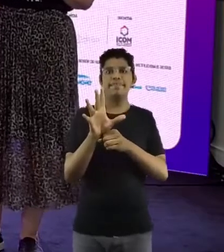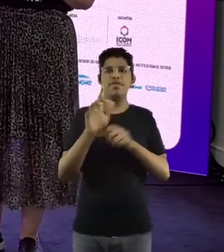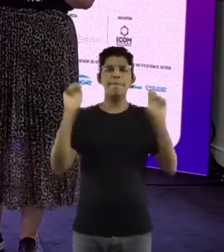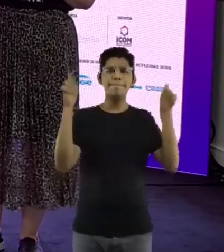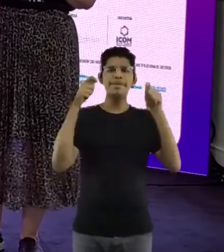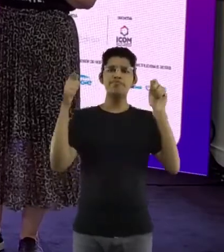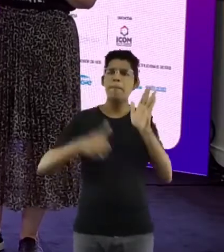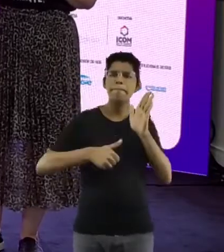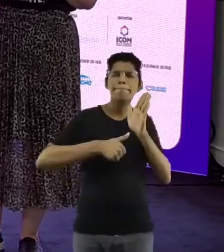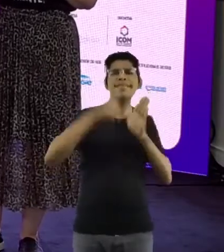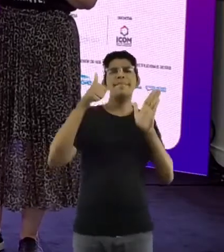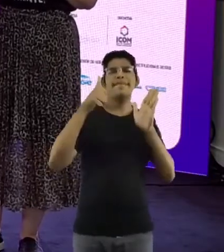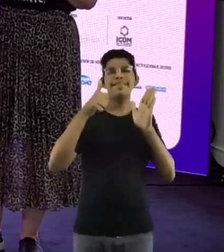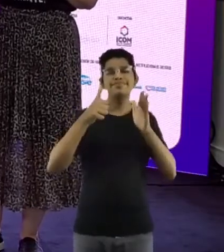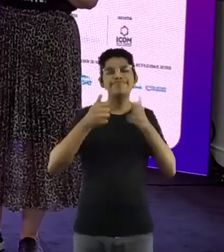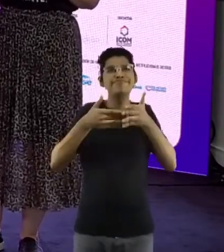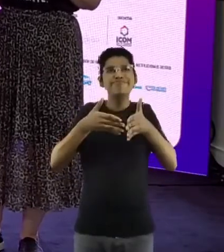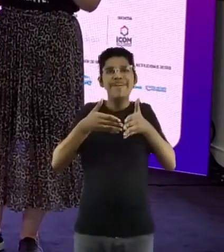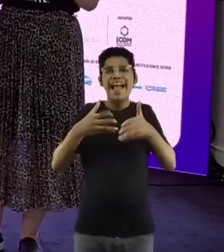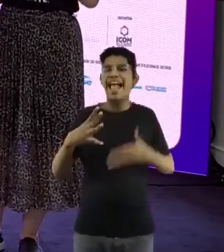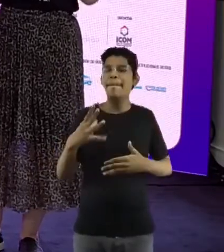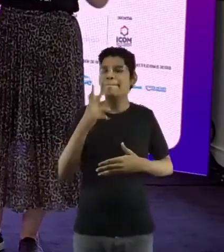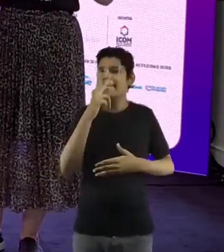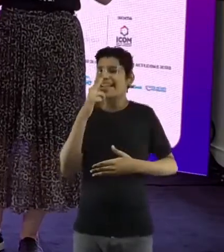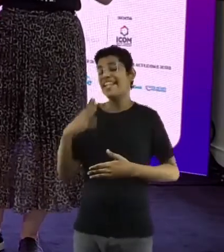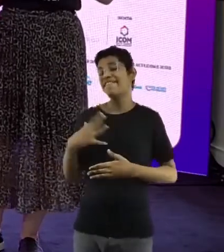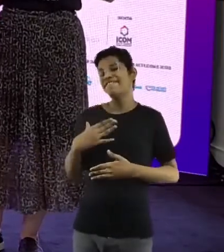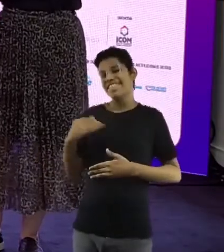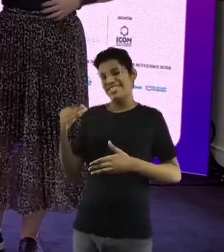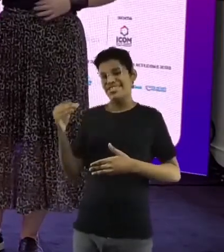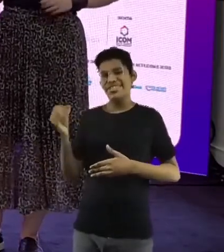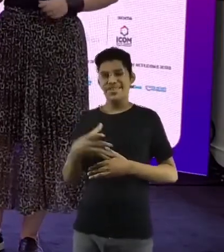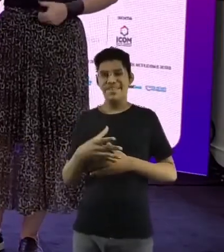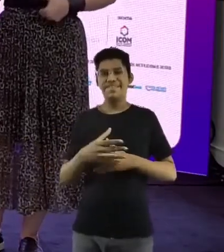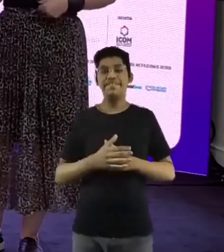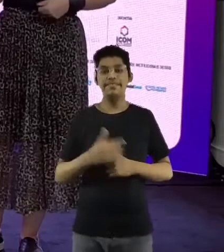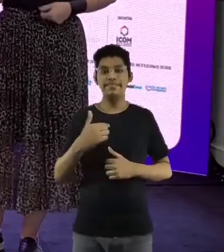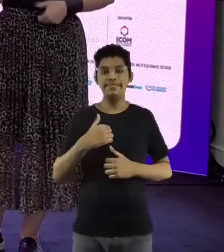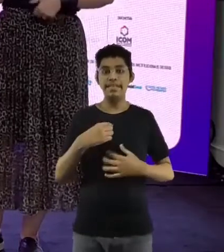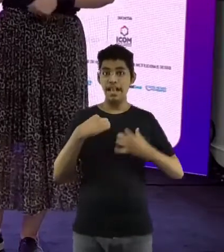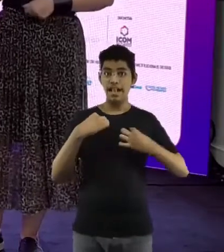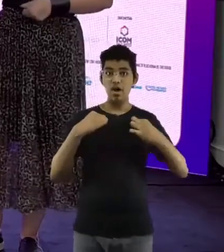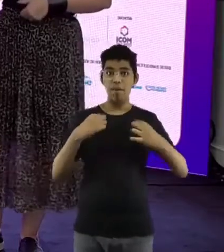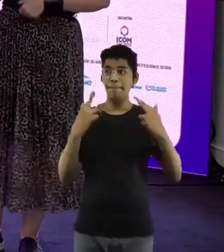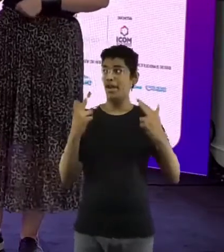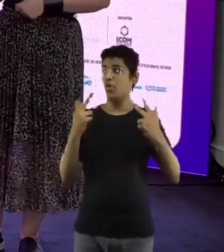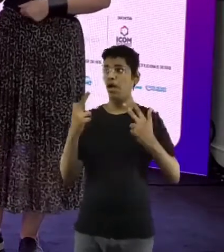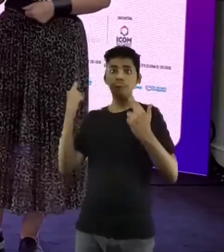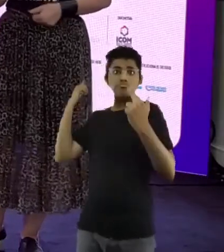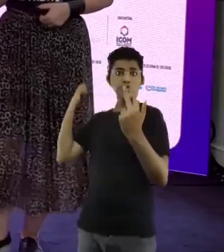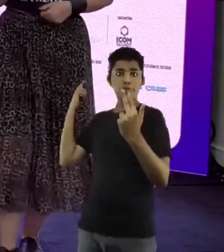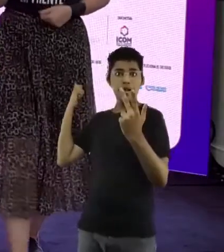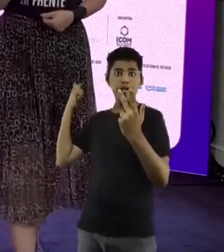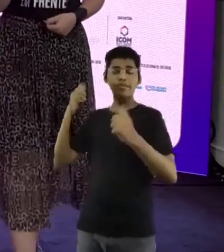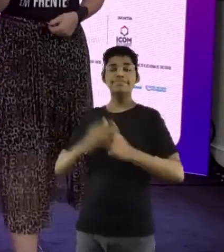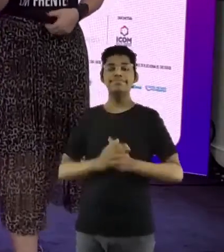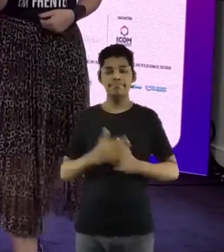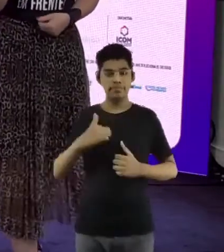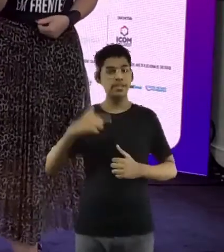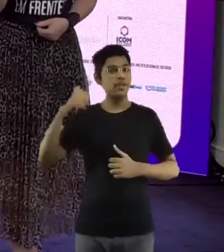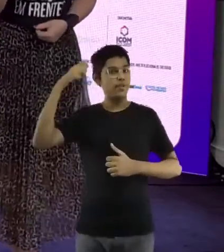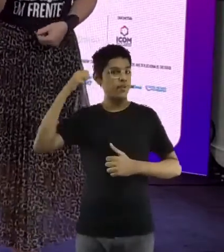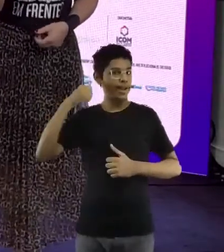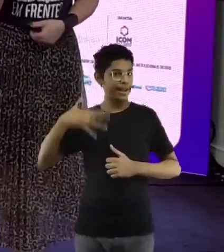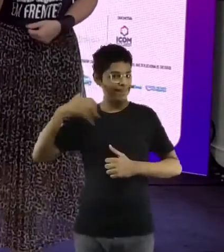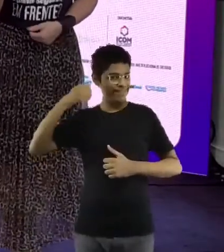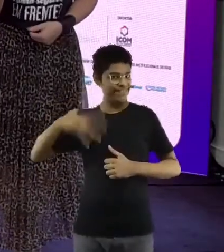muita emoção. E a gente também está com as camisetas de lá, né? De lá atrás. Eu vou fazer agora minha audiodescrição. Eu